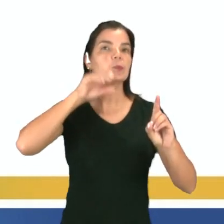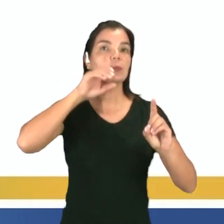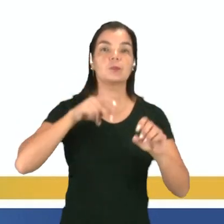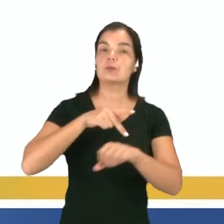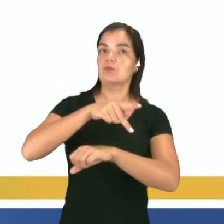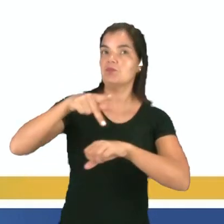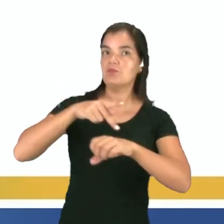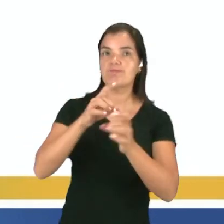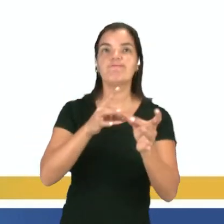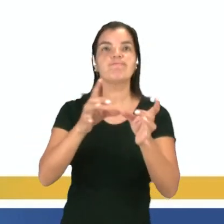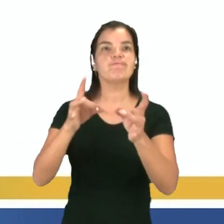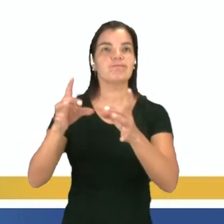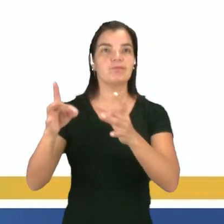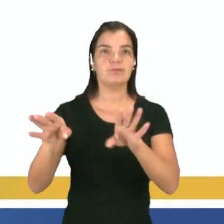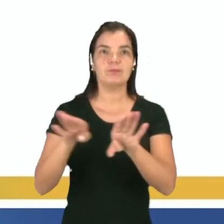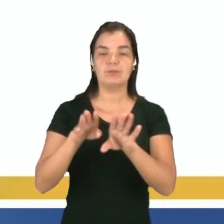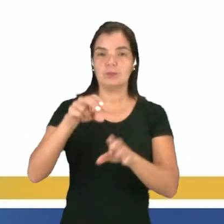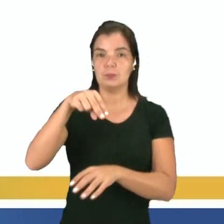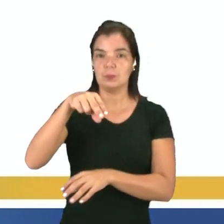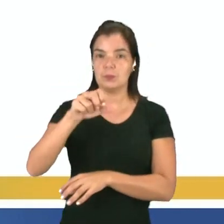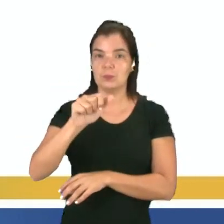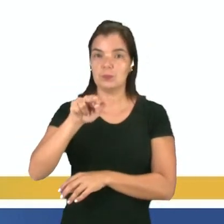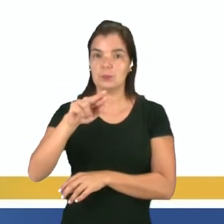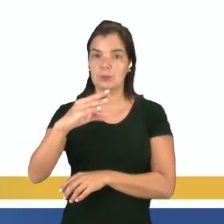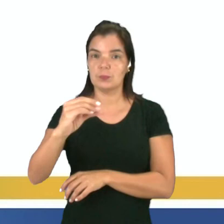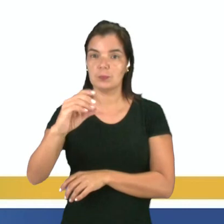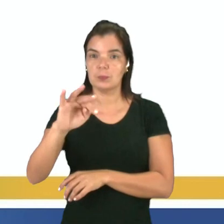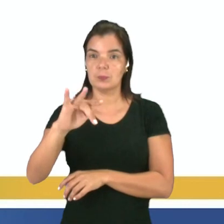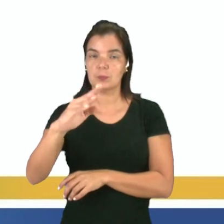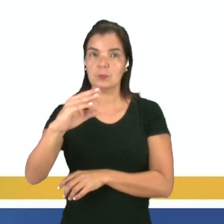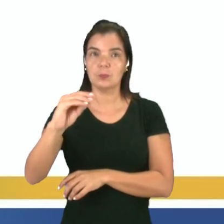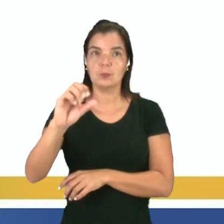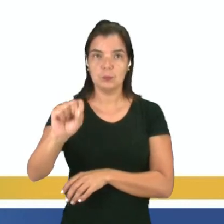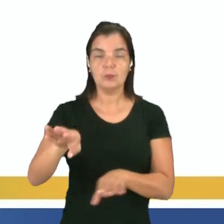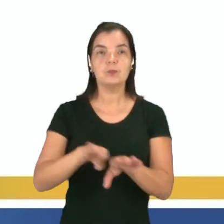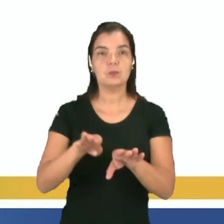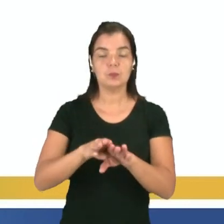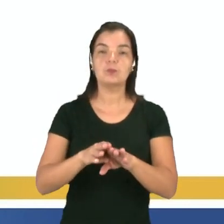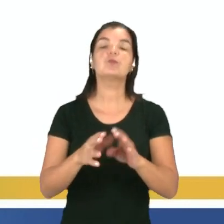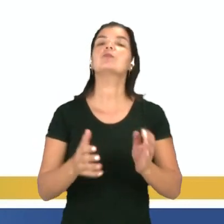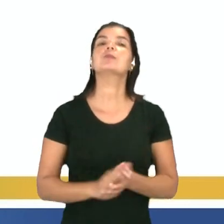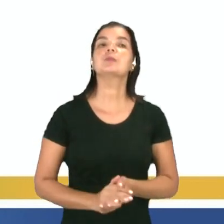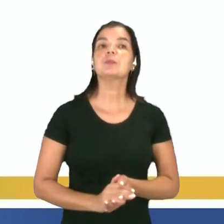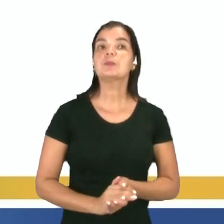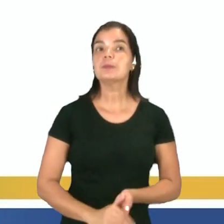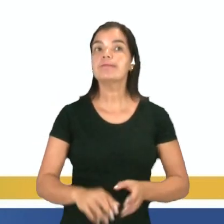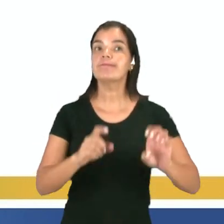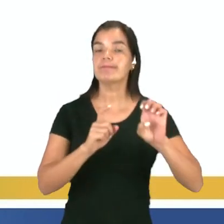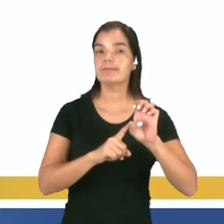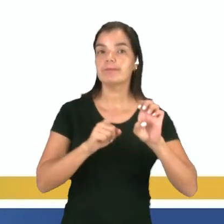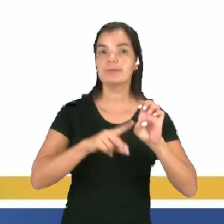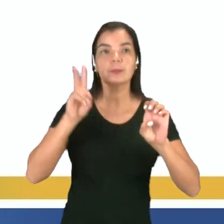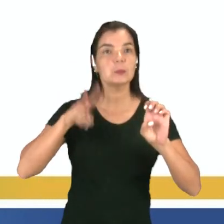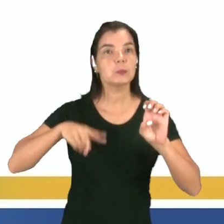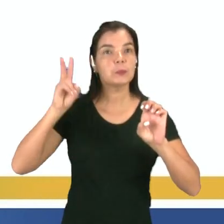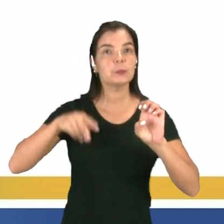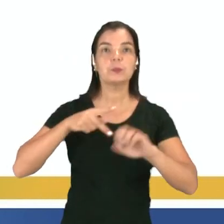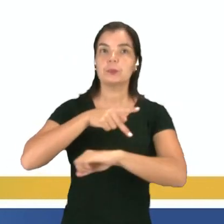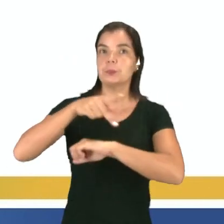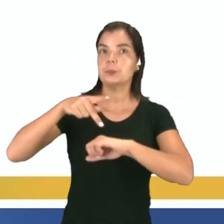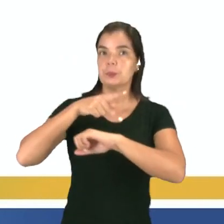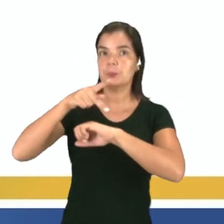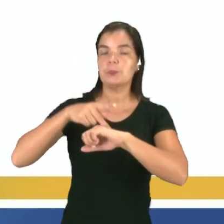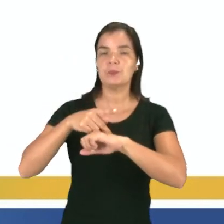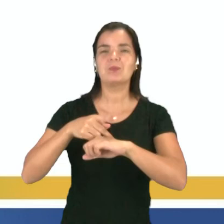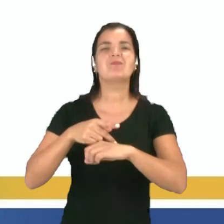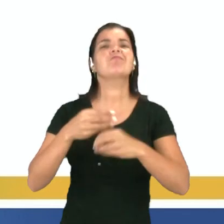grande produção e exportação de narcóticos, principal sócio do Mercosul. Letra E, Venezuela, país que passa